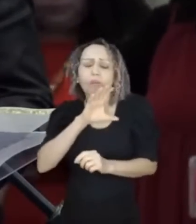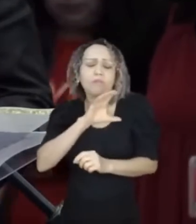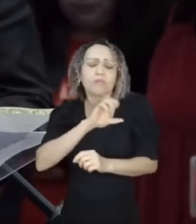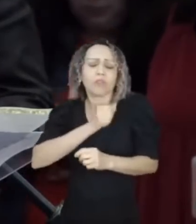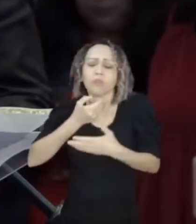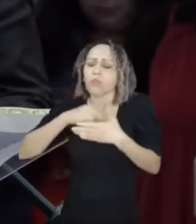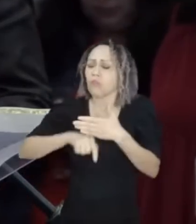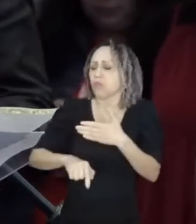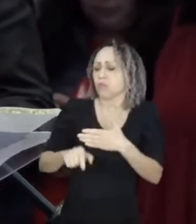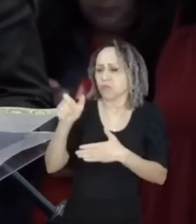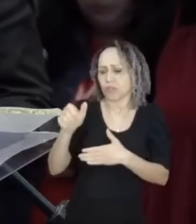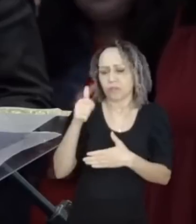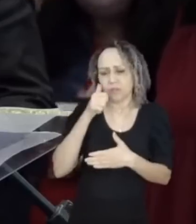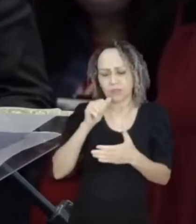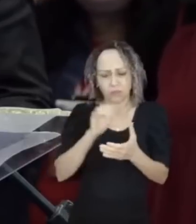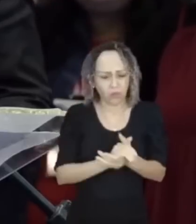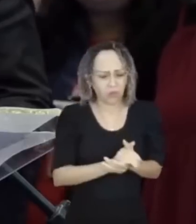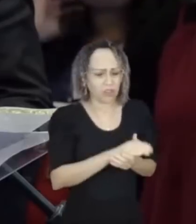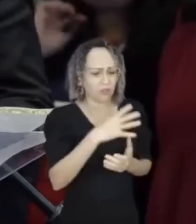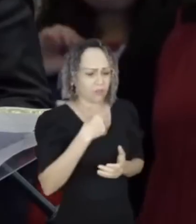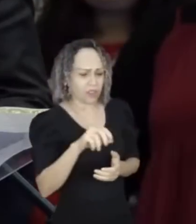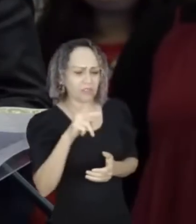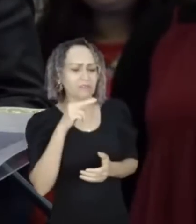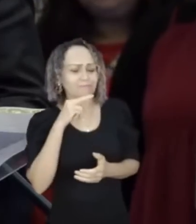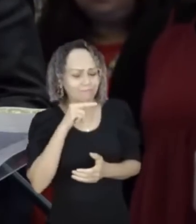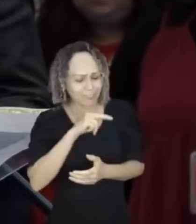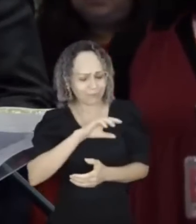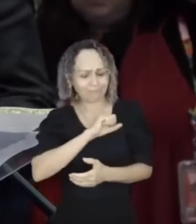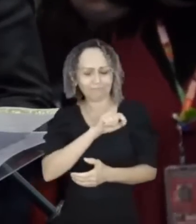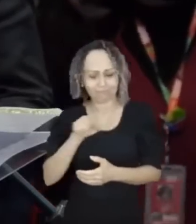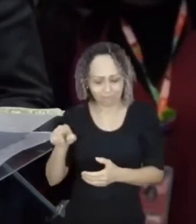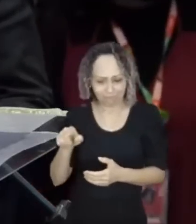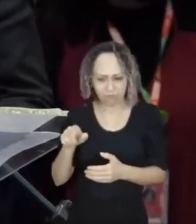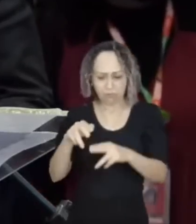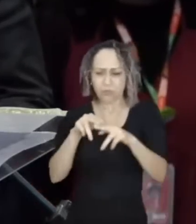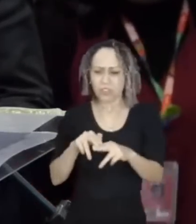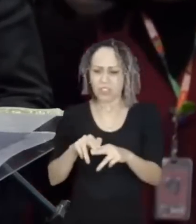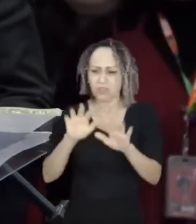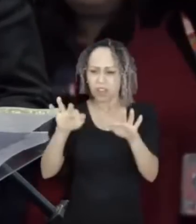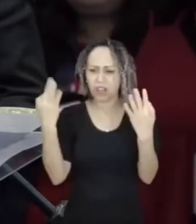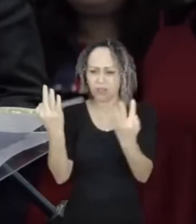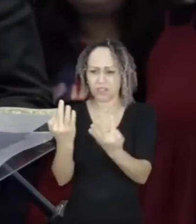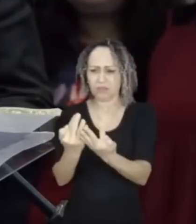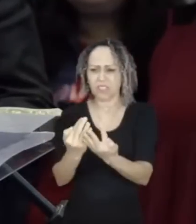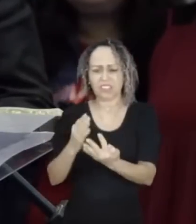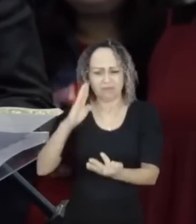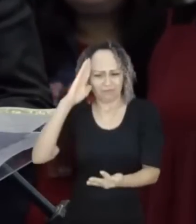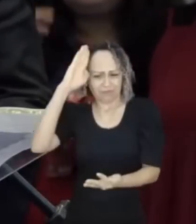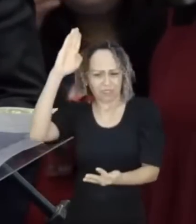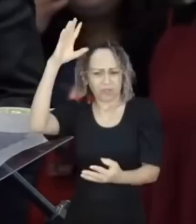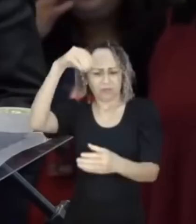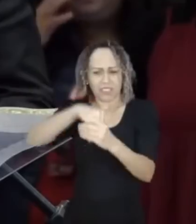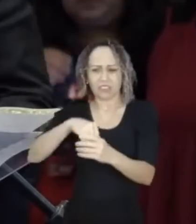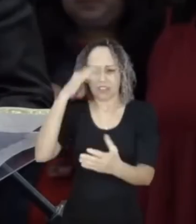filhos e netos. Por isso, compreendo o lugar central que a família ocupa na fé cristã. Também entendo que o lar e a